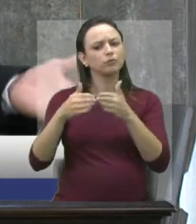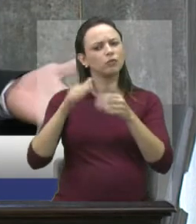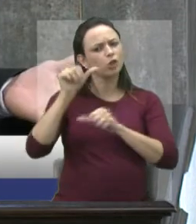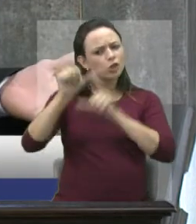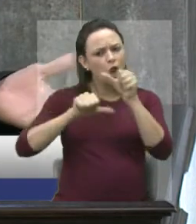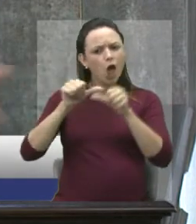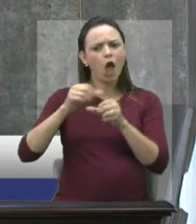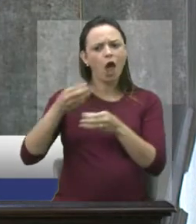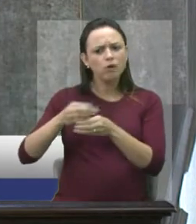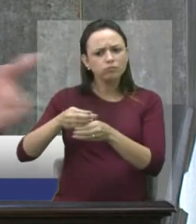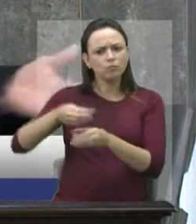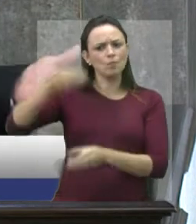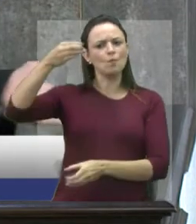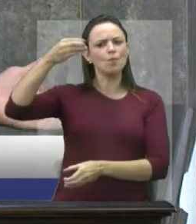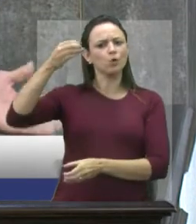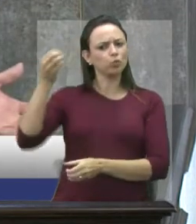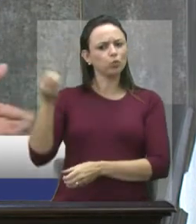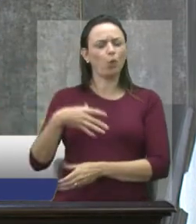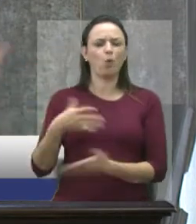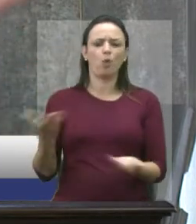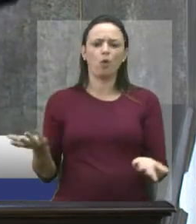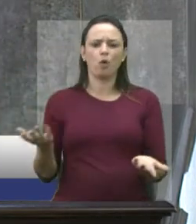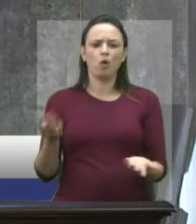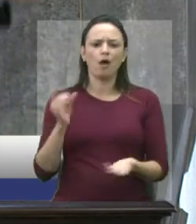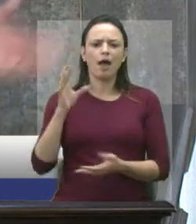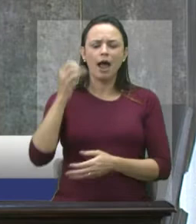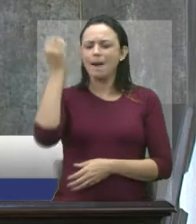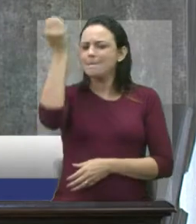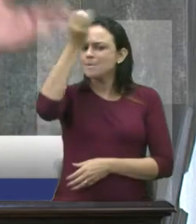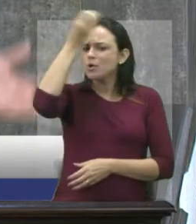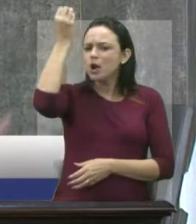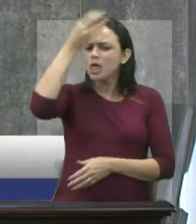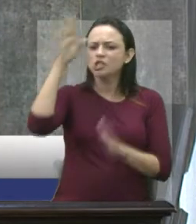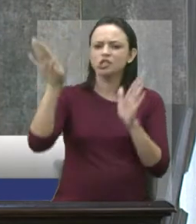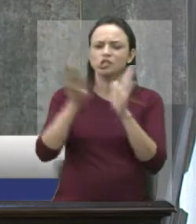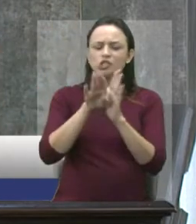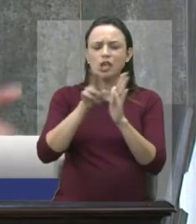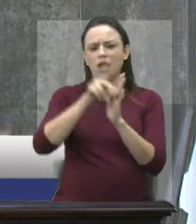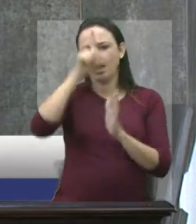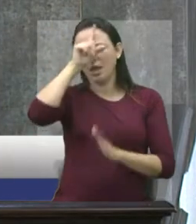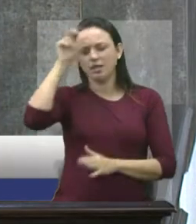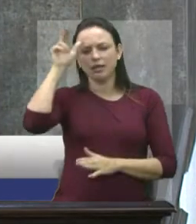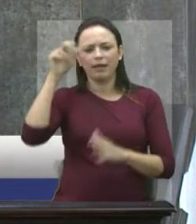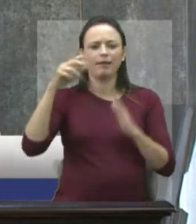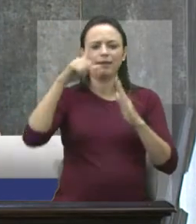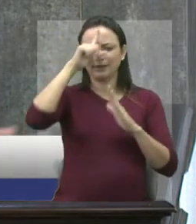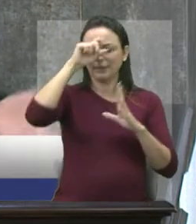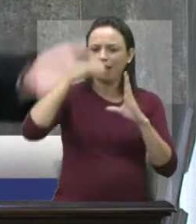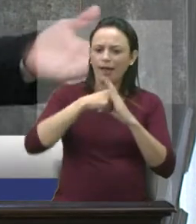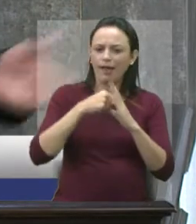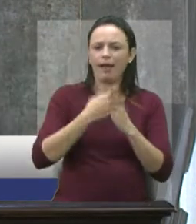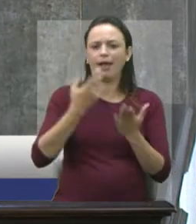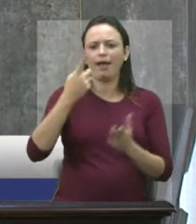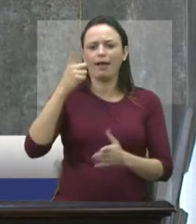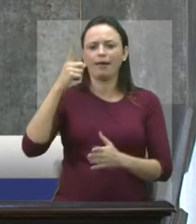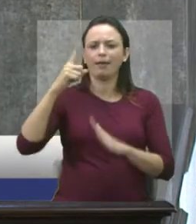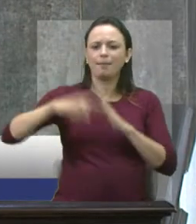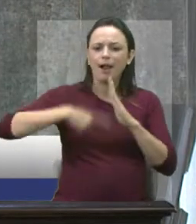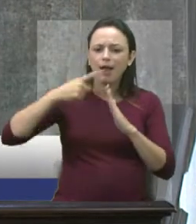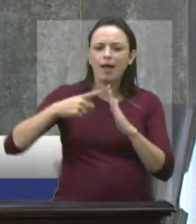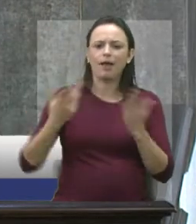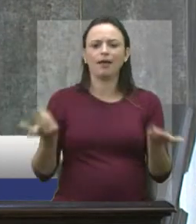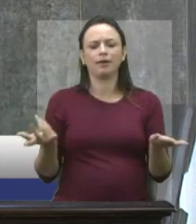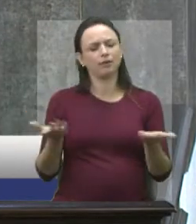vem a Jaú. Ambulâncias a cada minuto chegando para Amaral Carvalho, Santa Casa, Perlate. Ah, para com